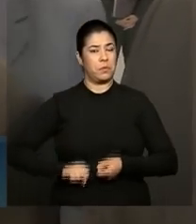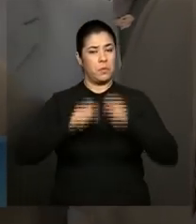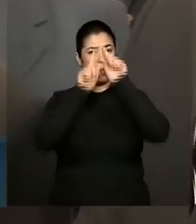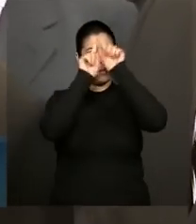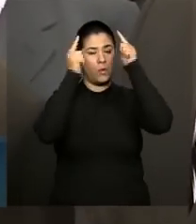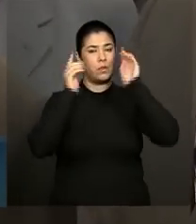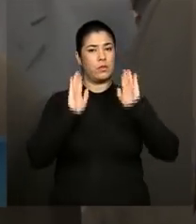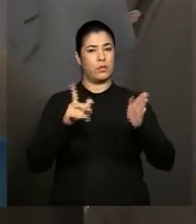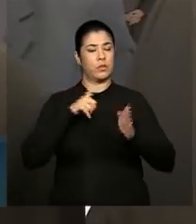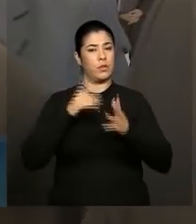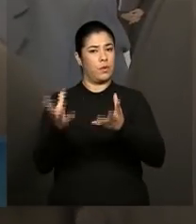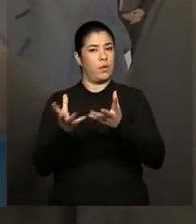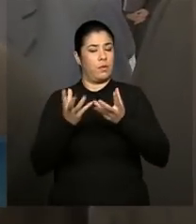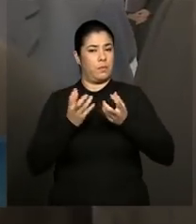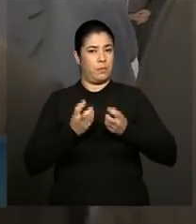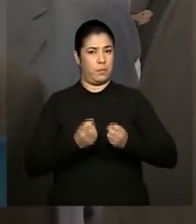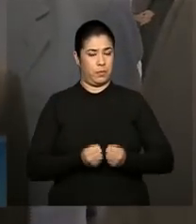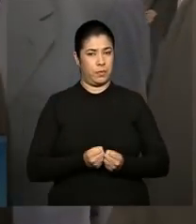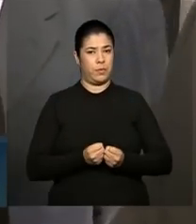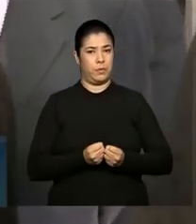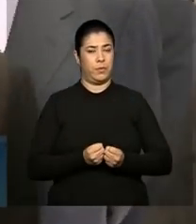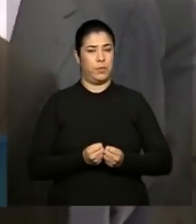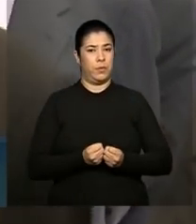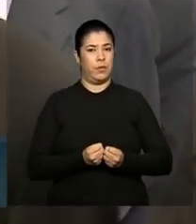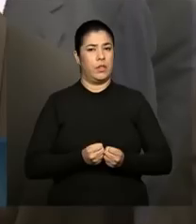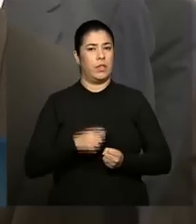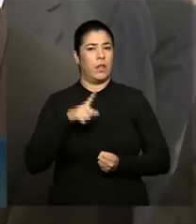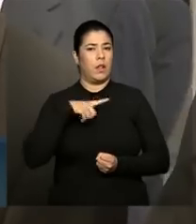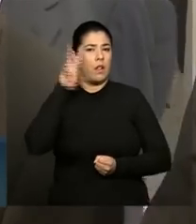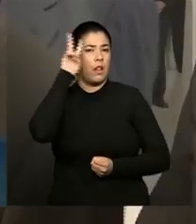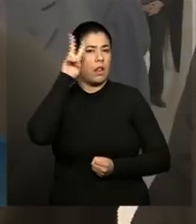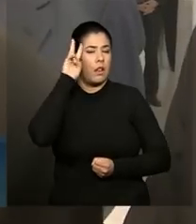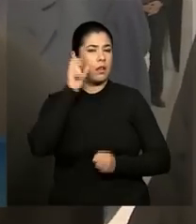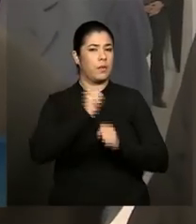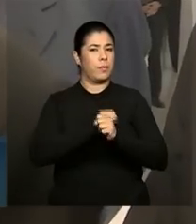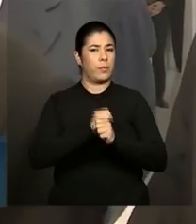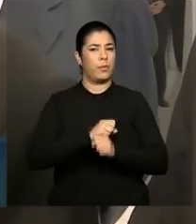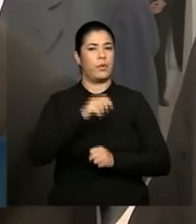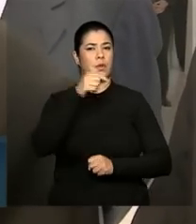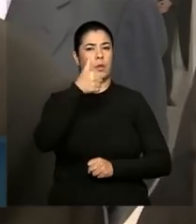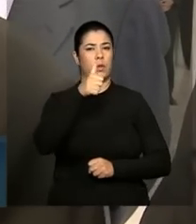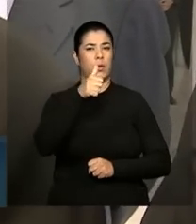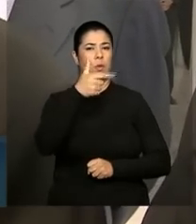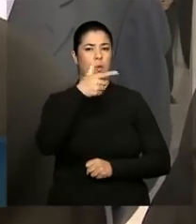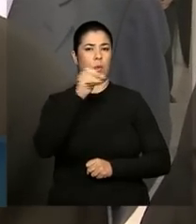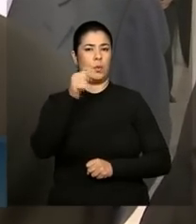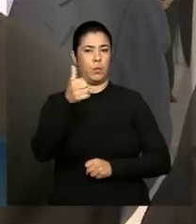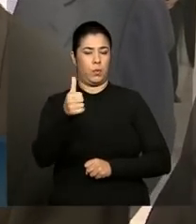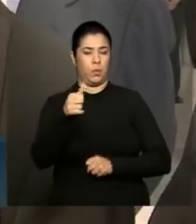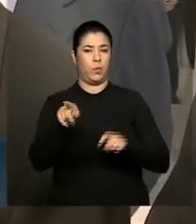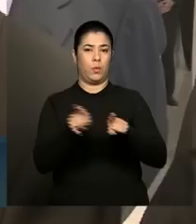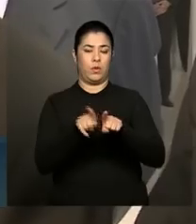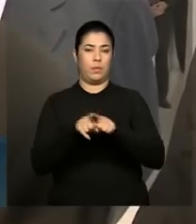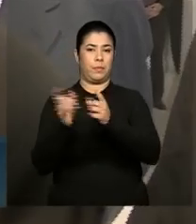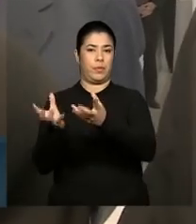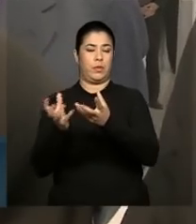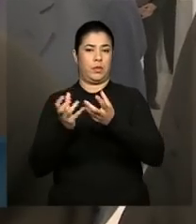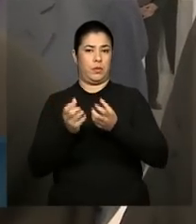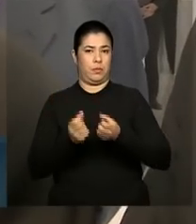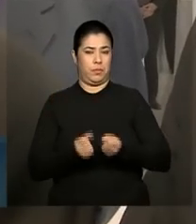nós recebemos, eu imagino que foi no início de 2011, nós recebemos